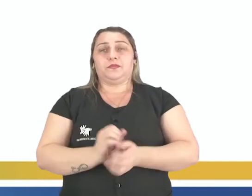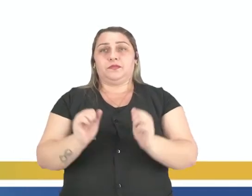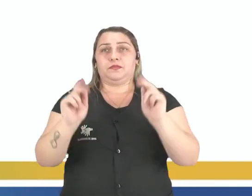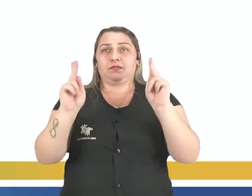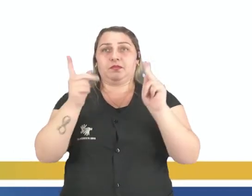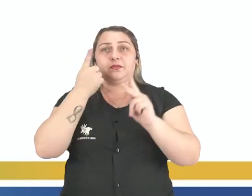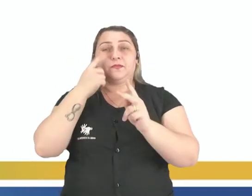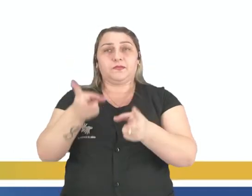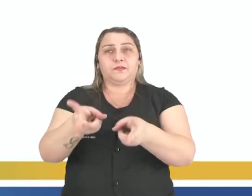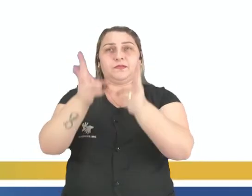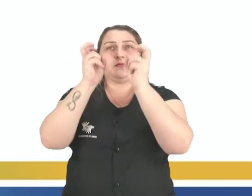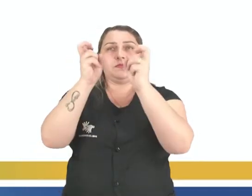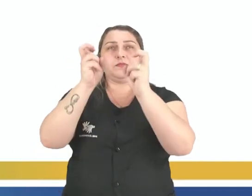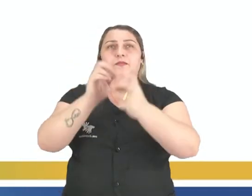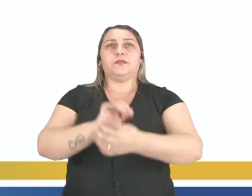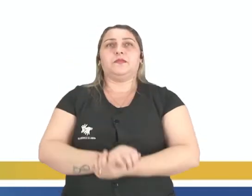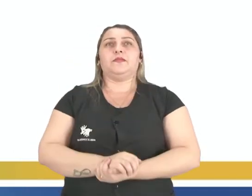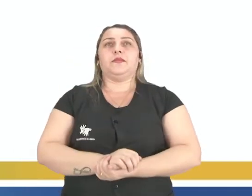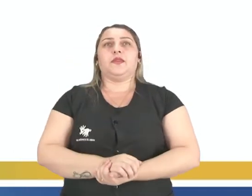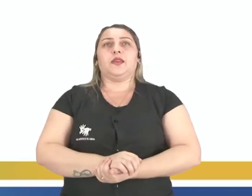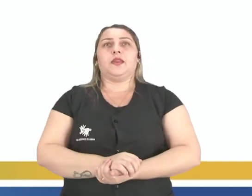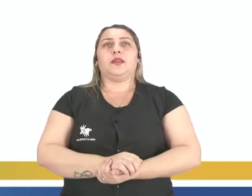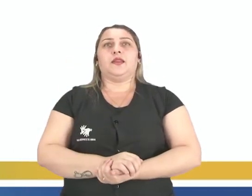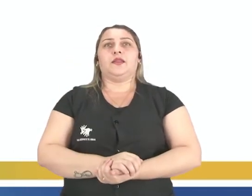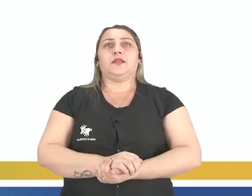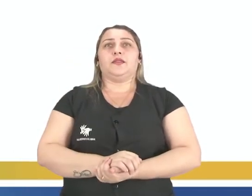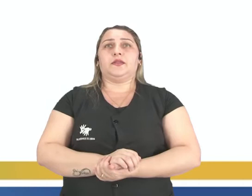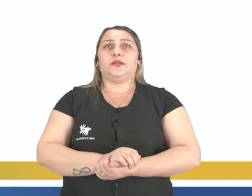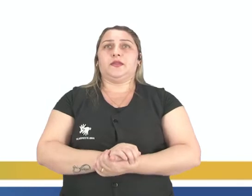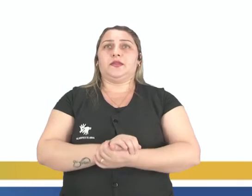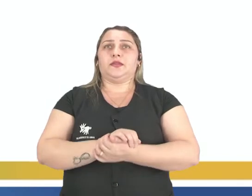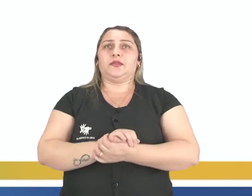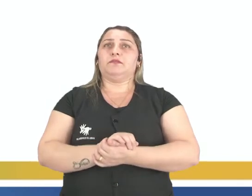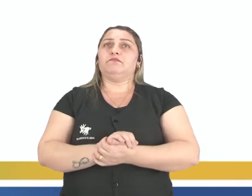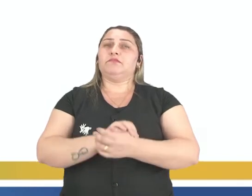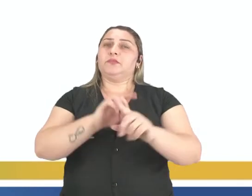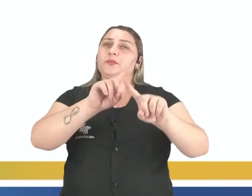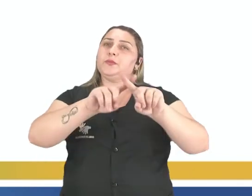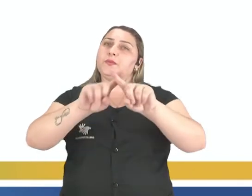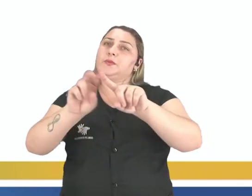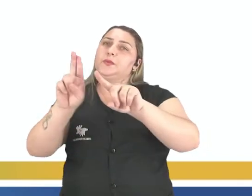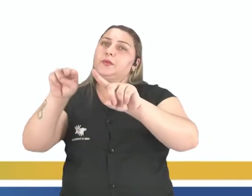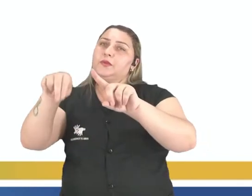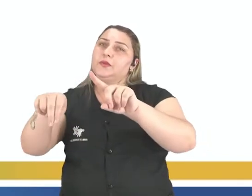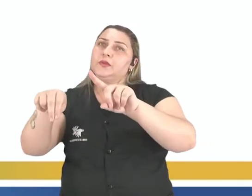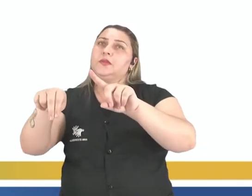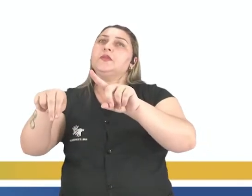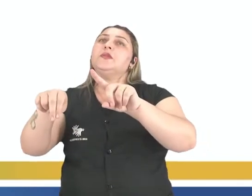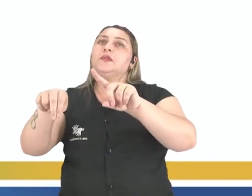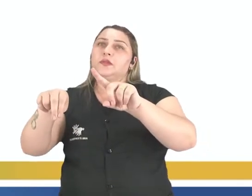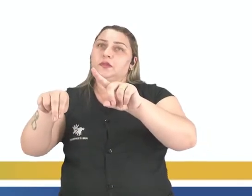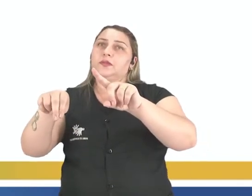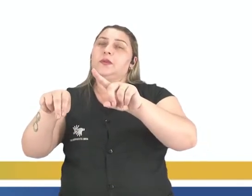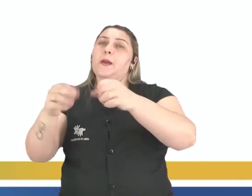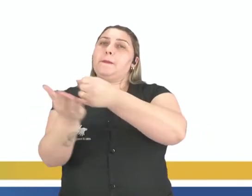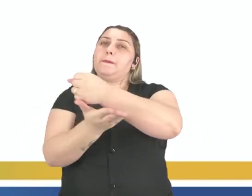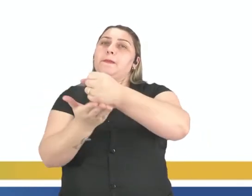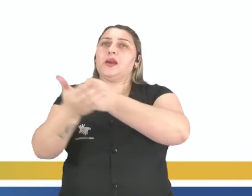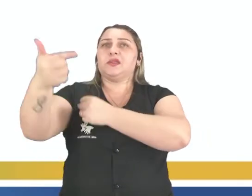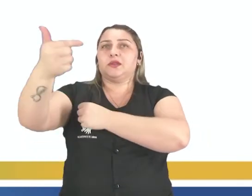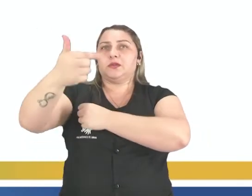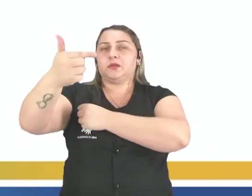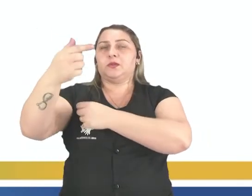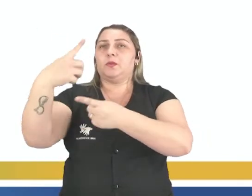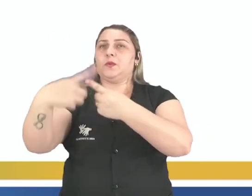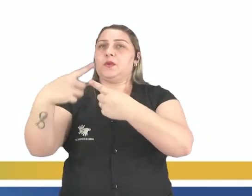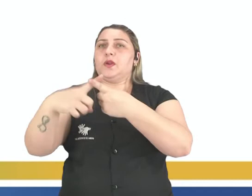Ok? Então perceba aí, né, que as quantidades de byte em cada múltiplo dele é dada em função de uma potência de base 2,